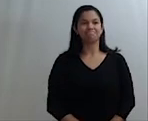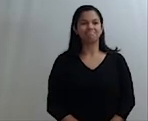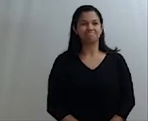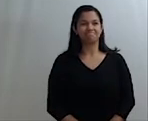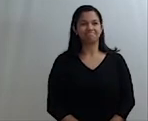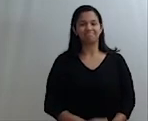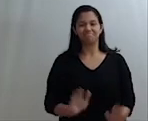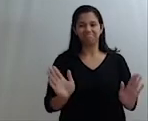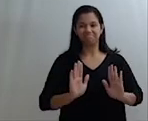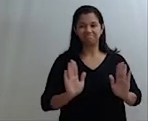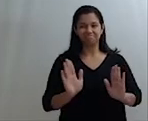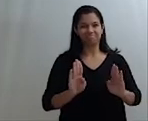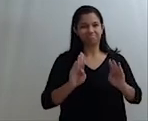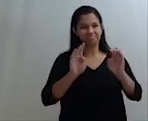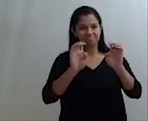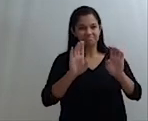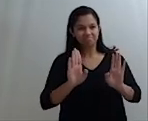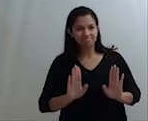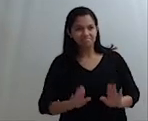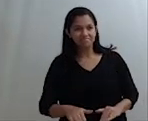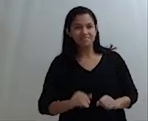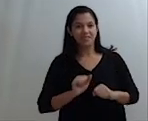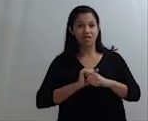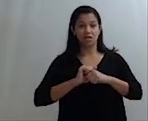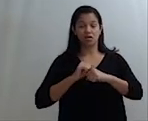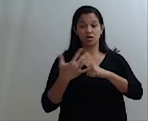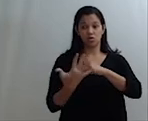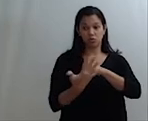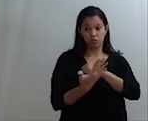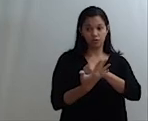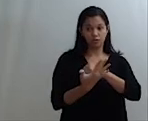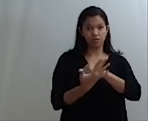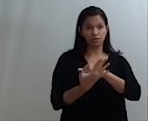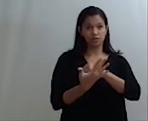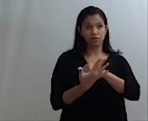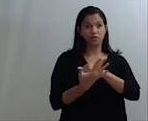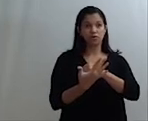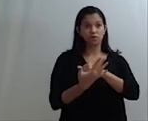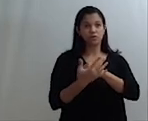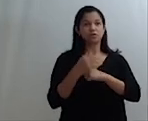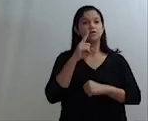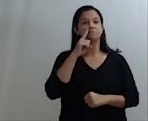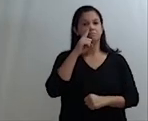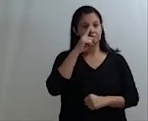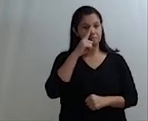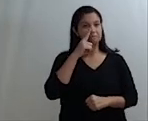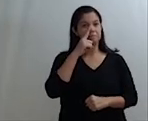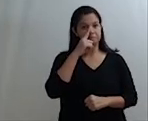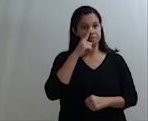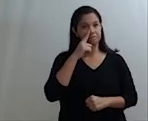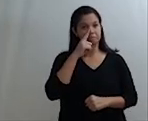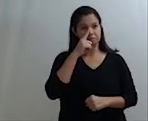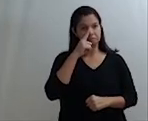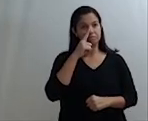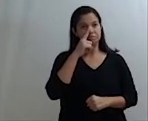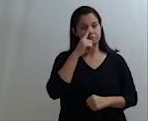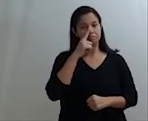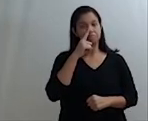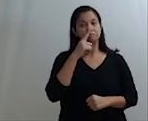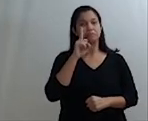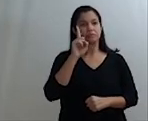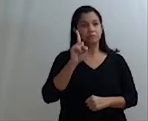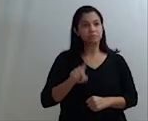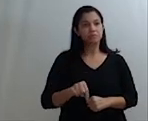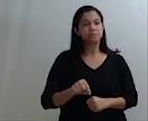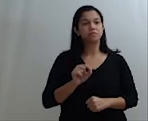eh a a a covid tá tá muito grave viu Eh o Vas tá com